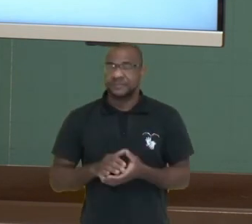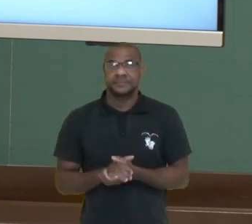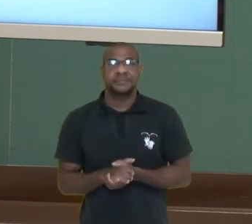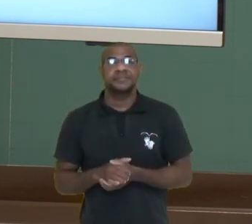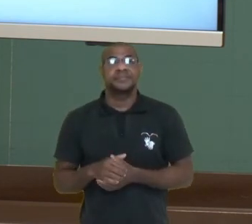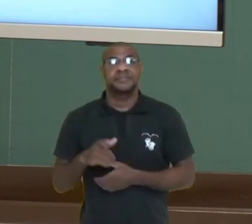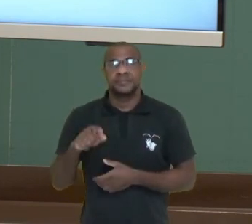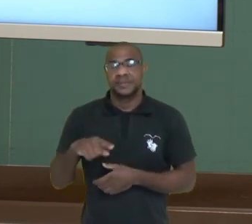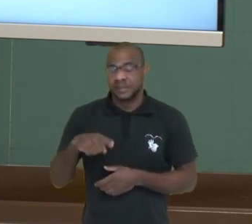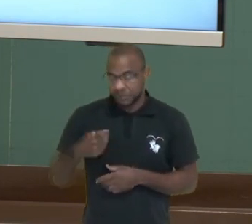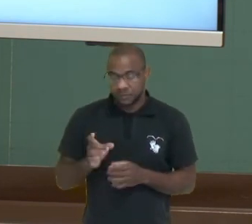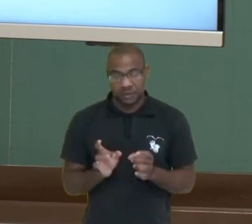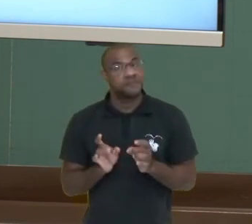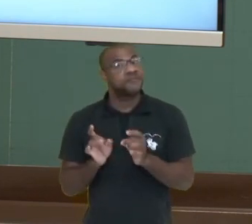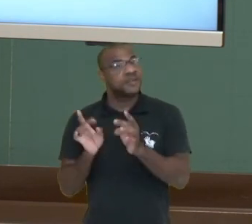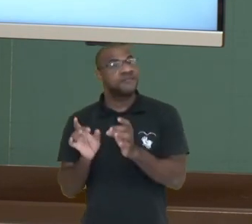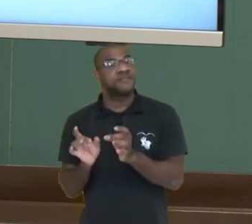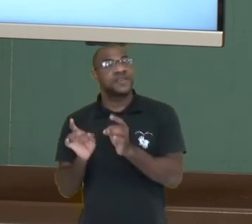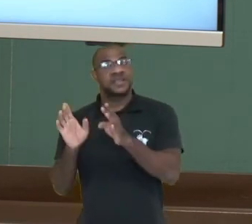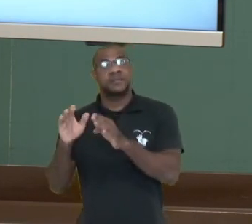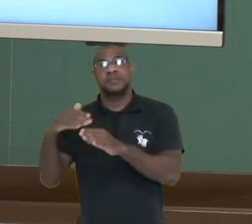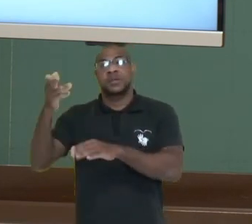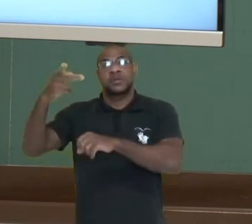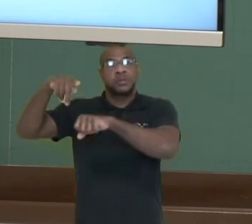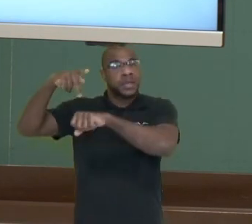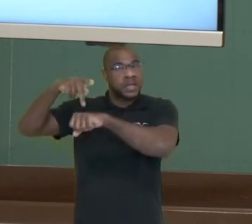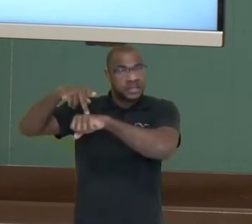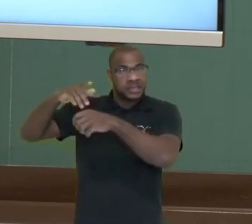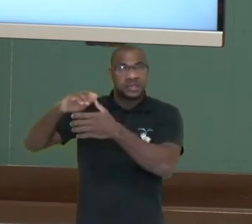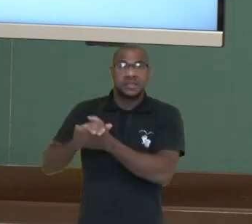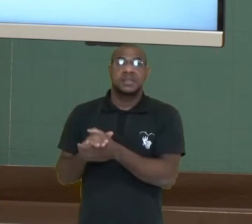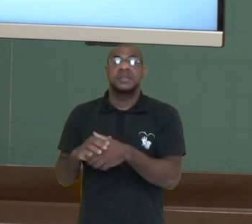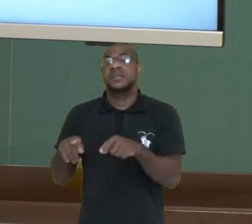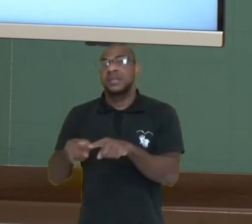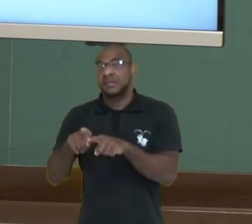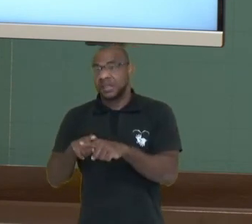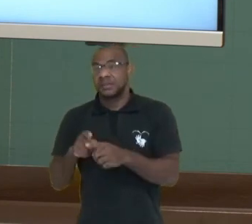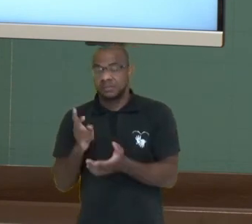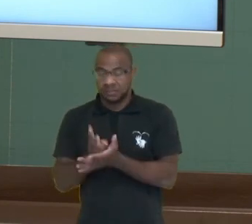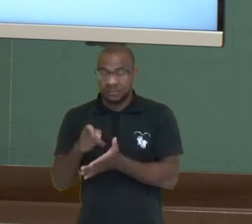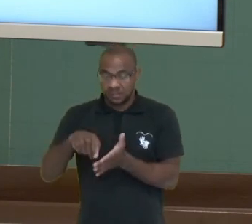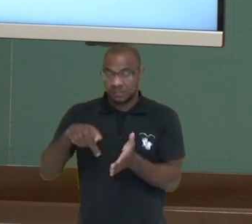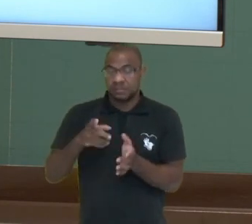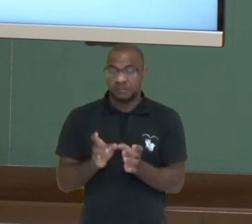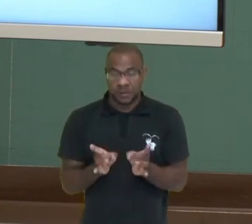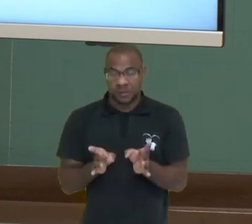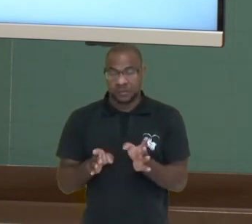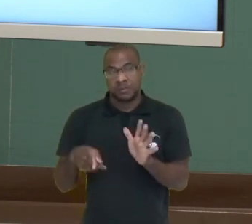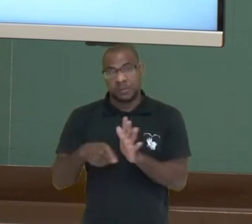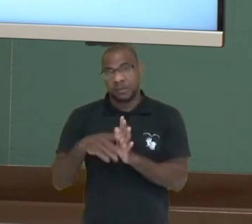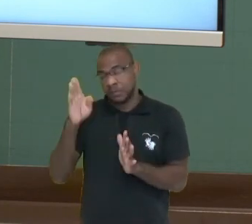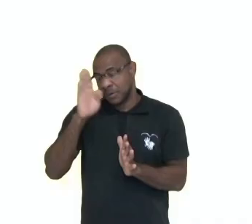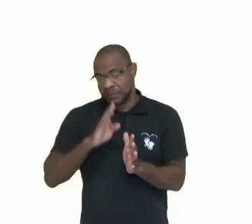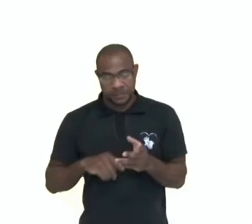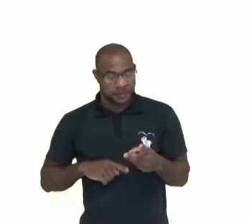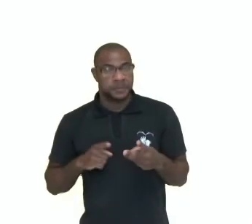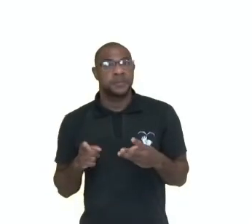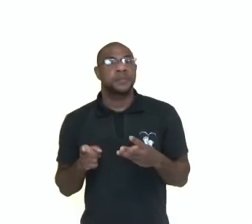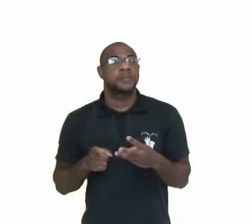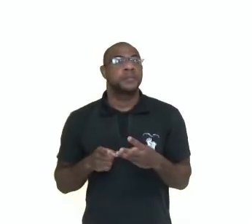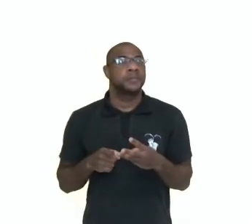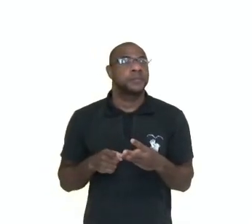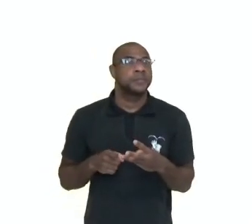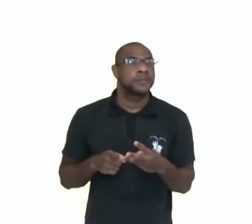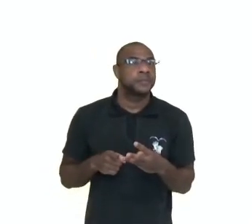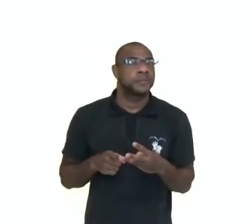ser exportado. Alguns deles, inclusive, mantêm-se dentro do nosso país. Próximo,